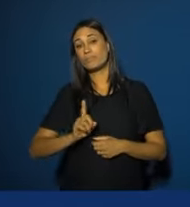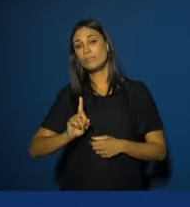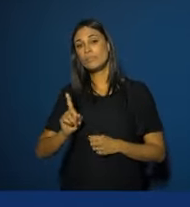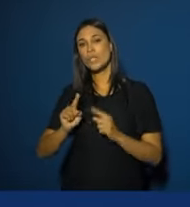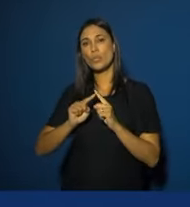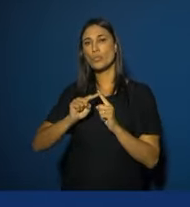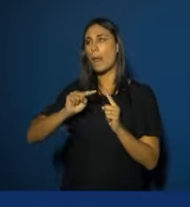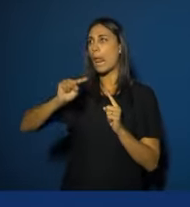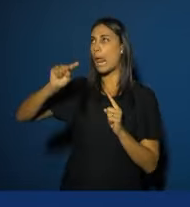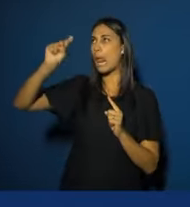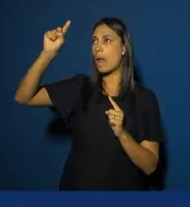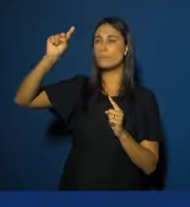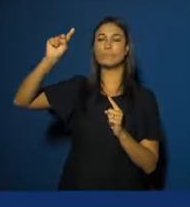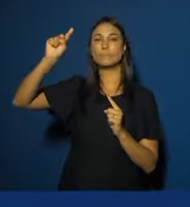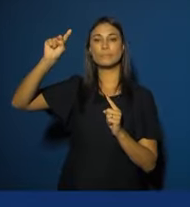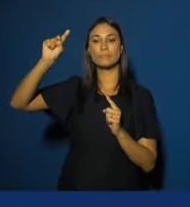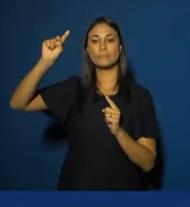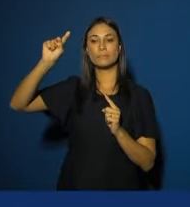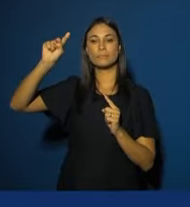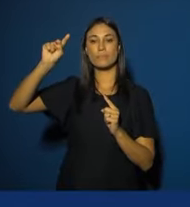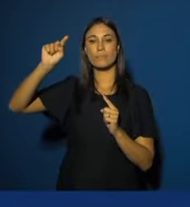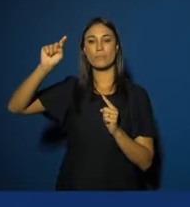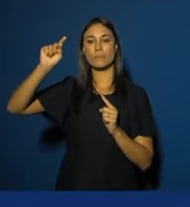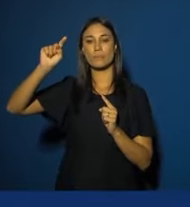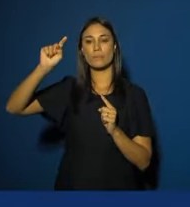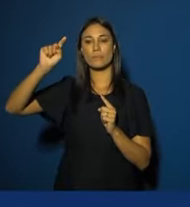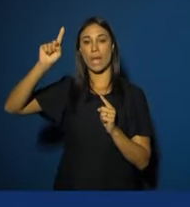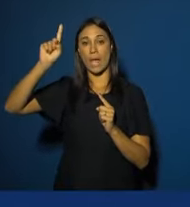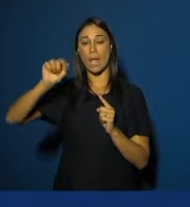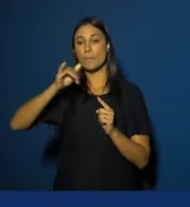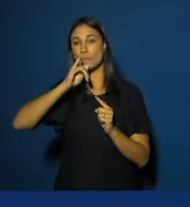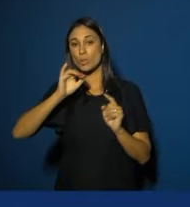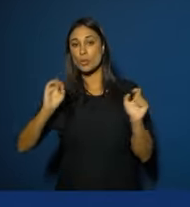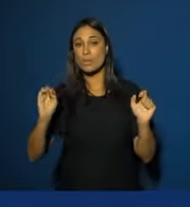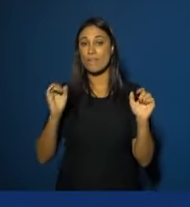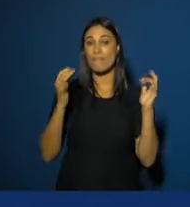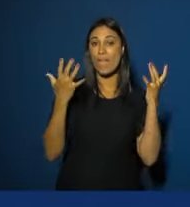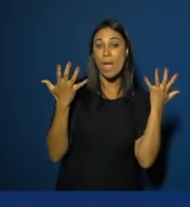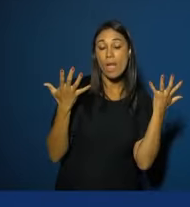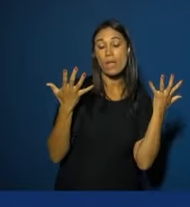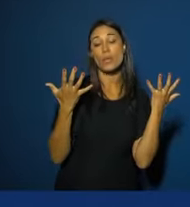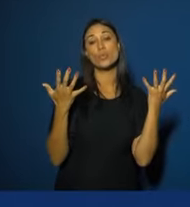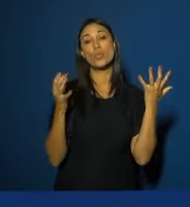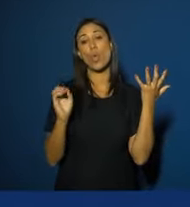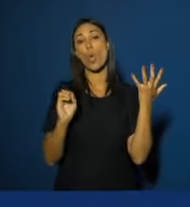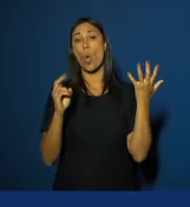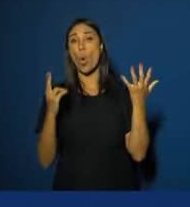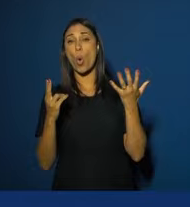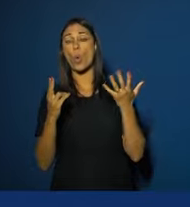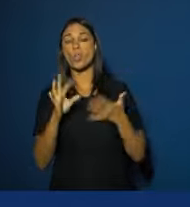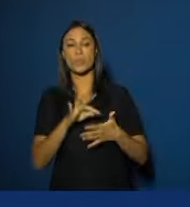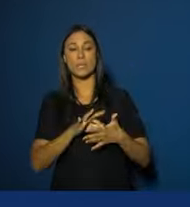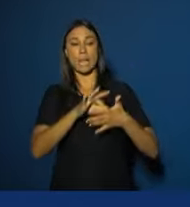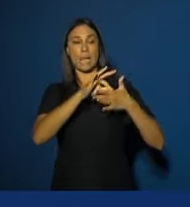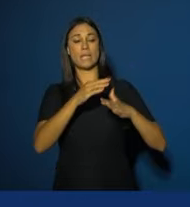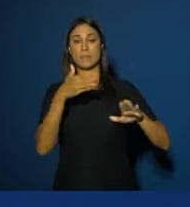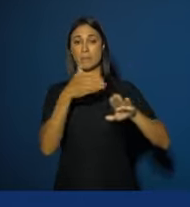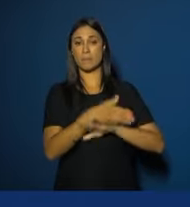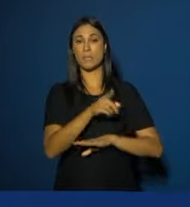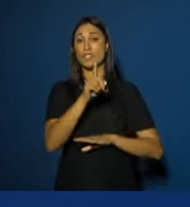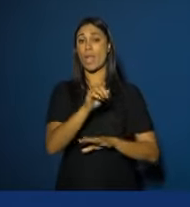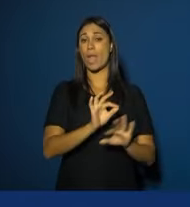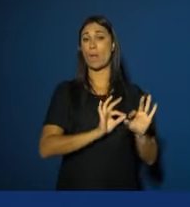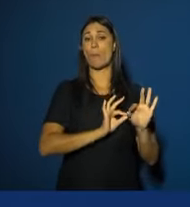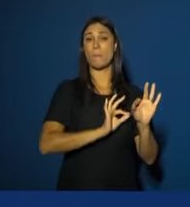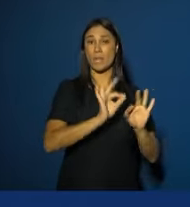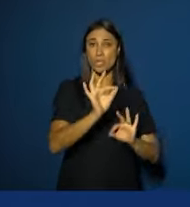crescer a sabor dos eventos ou dos palanques que as autoridades participem. É um